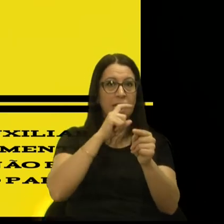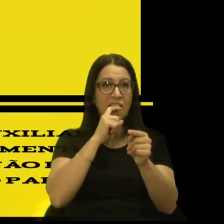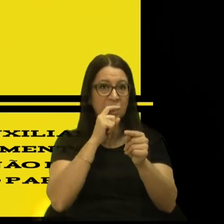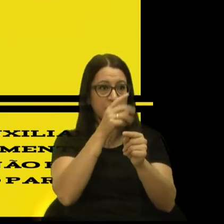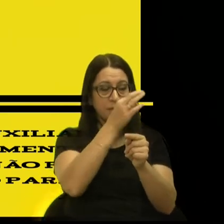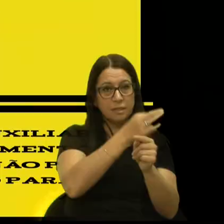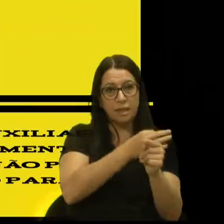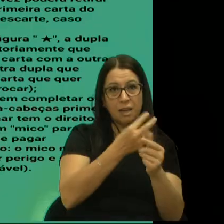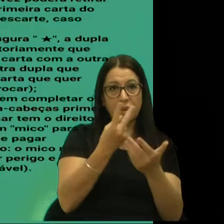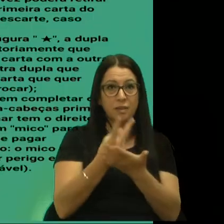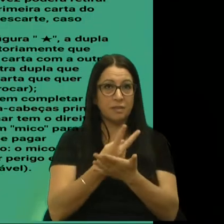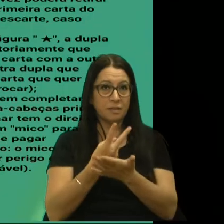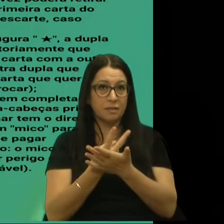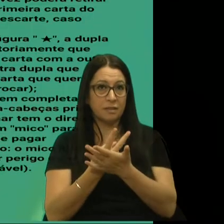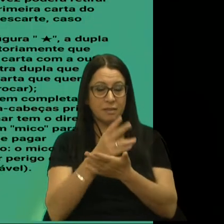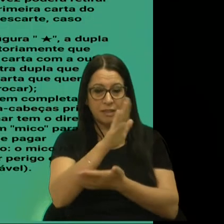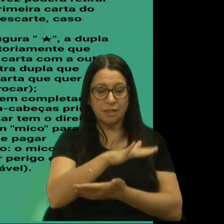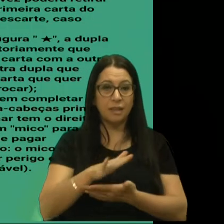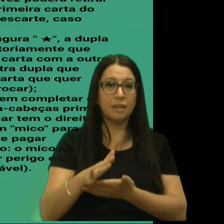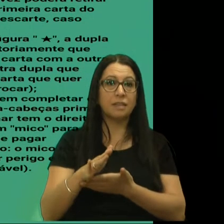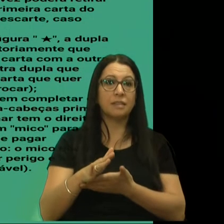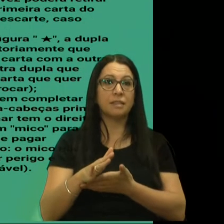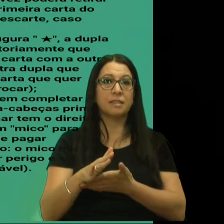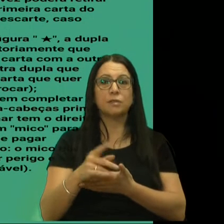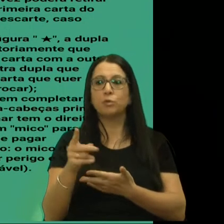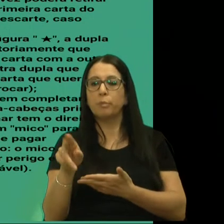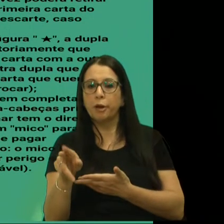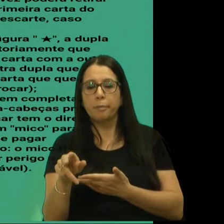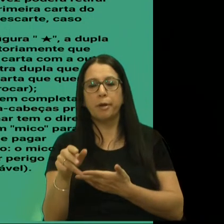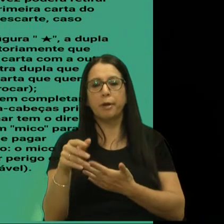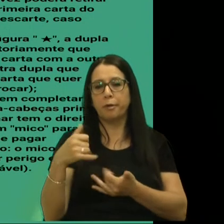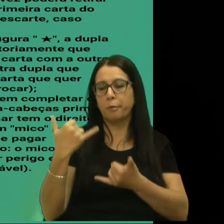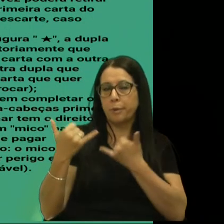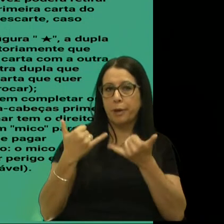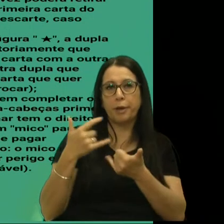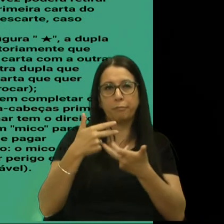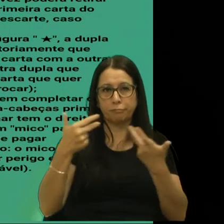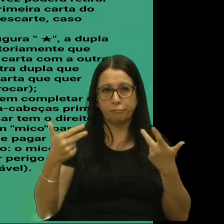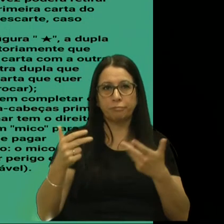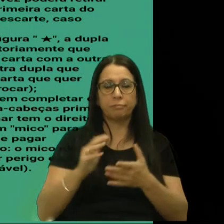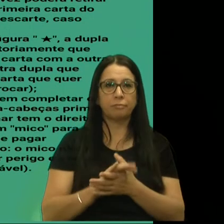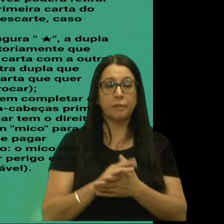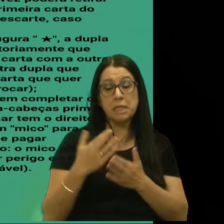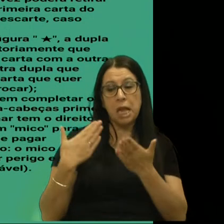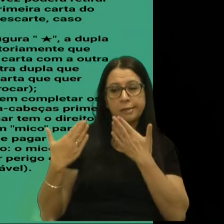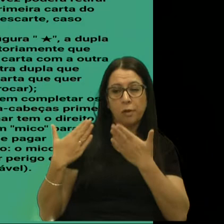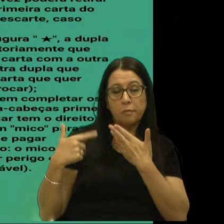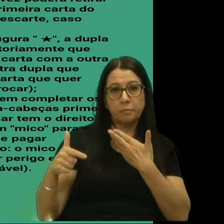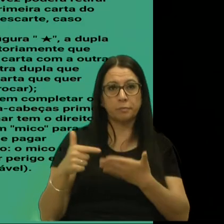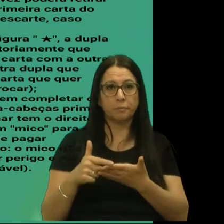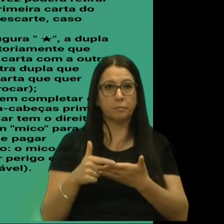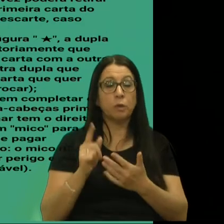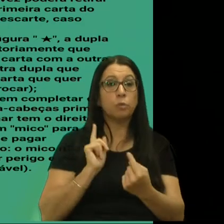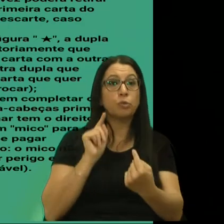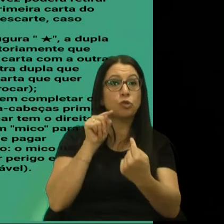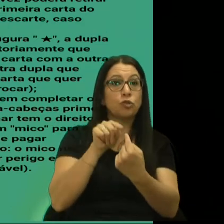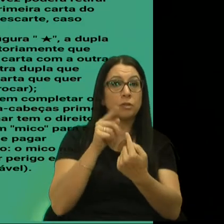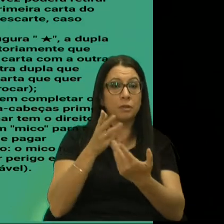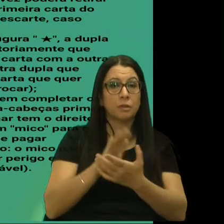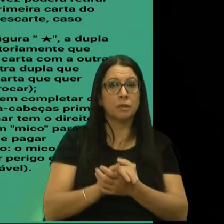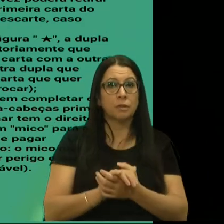ou errada da criança em relação ao irmão, algum brinquedo, enfim. E daí o objetivo dele é